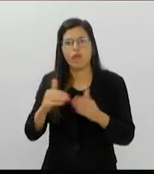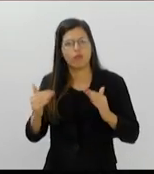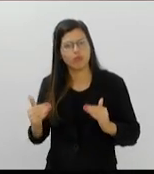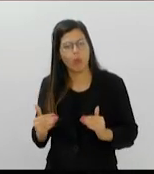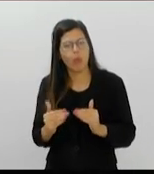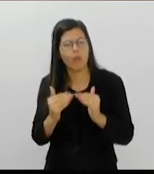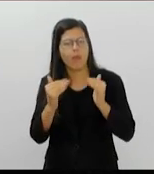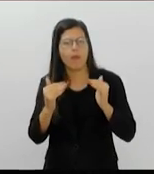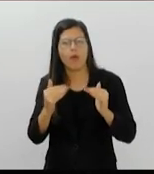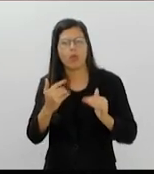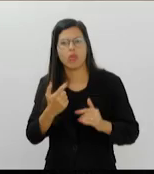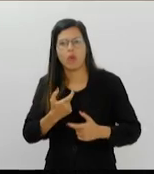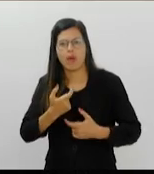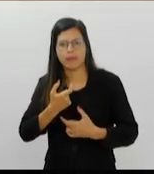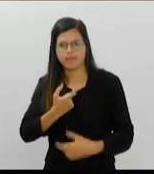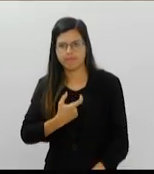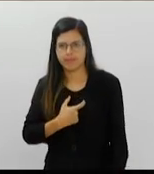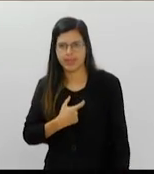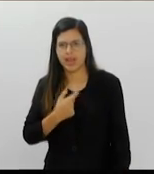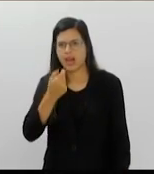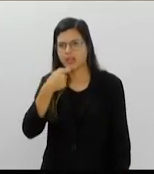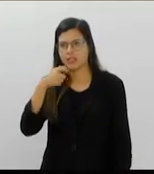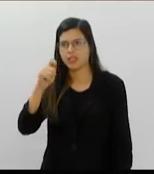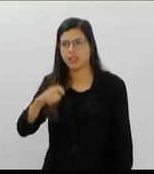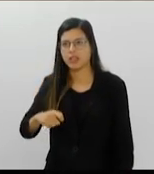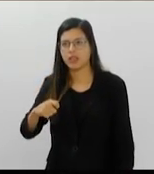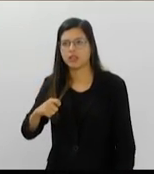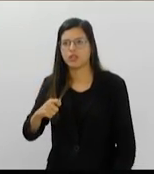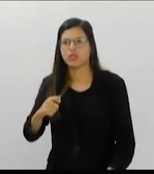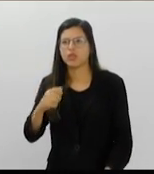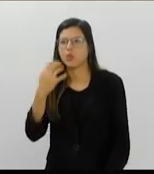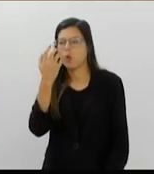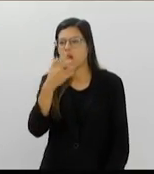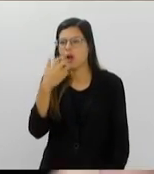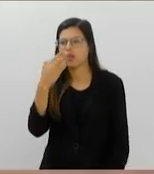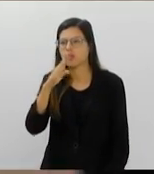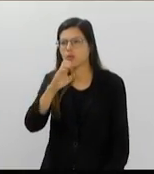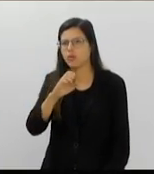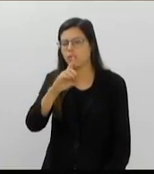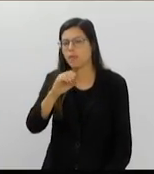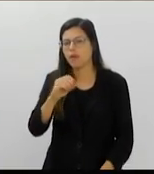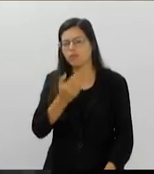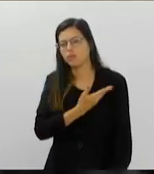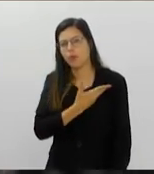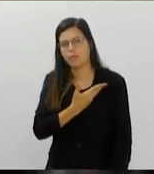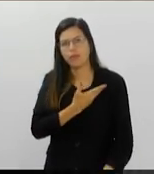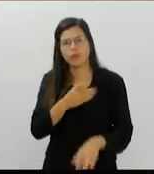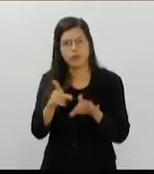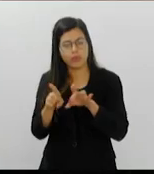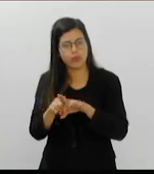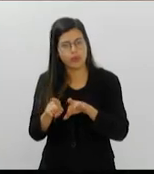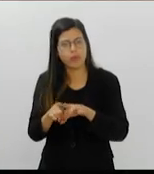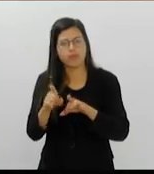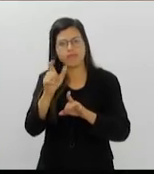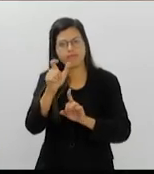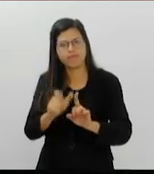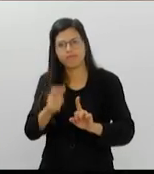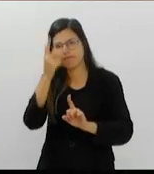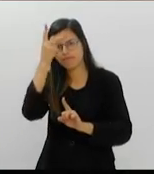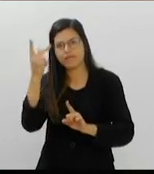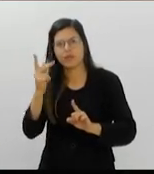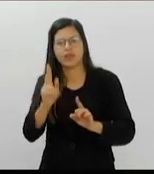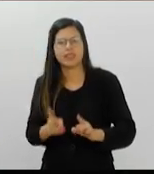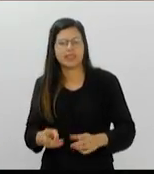favorável à medalha Tiradentes, óbvio. Do artista Belo, mas do amigo pessoal, daquela pessoa que está sempre solícita,